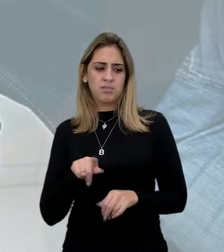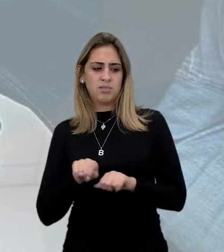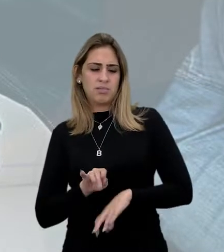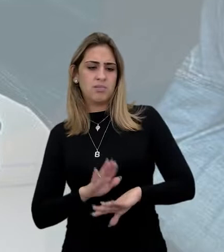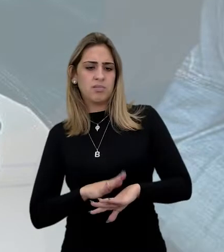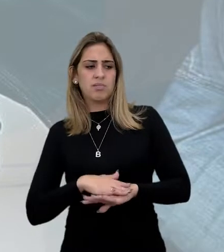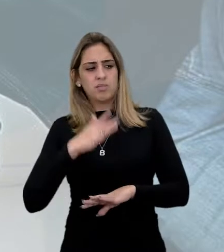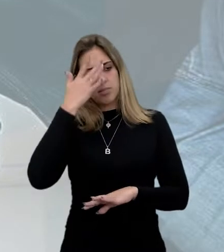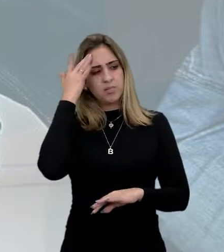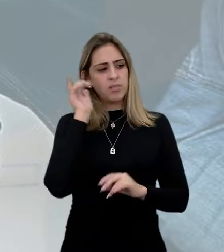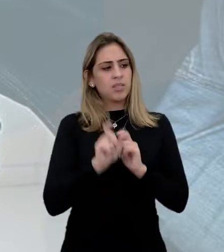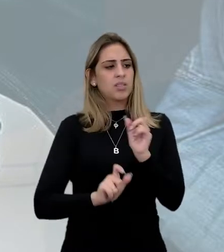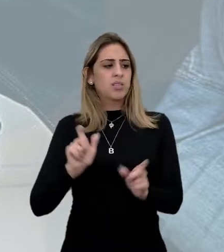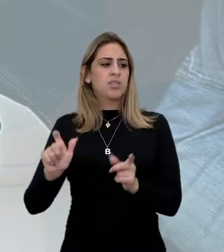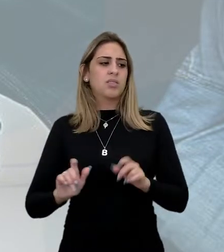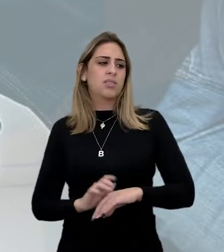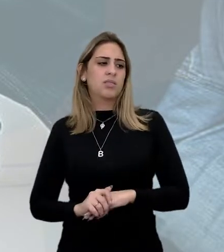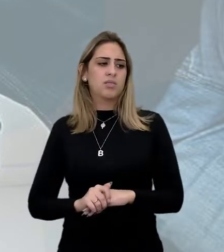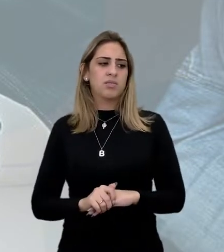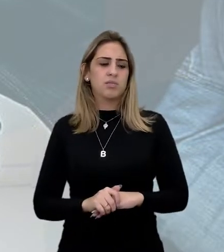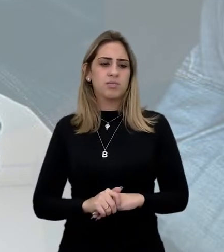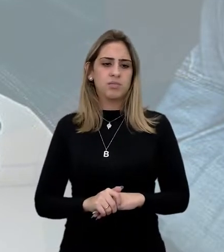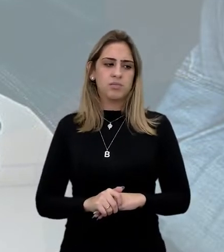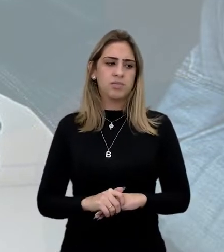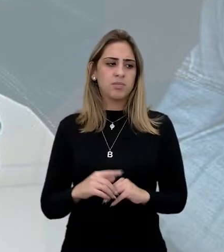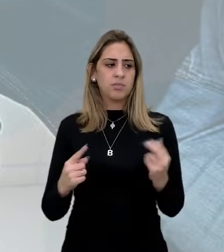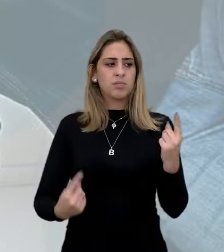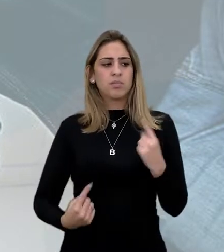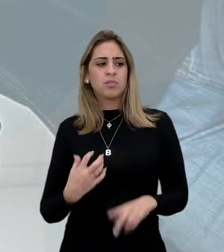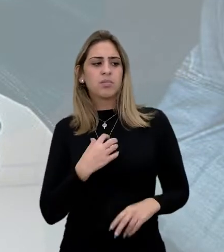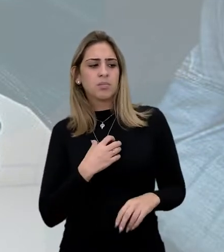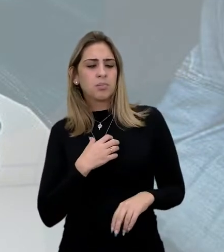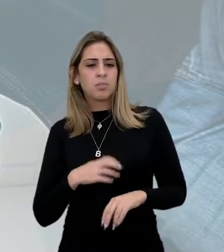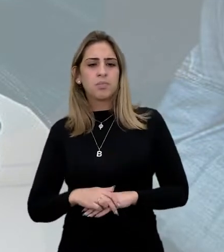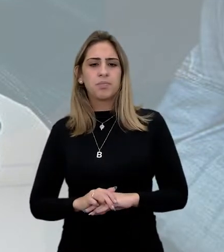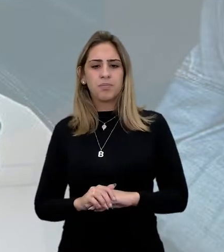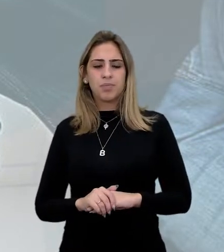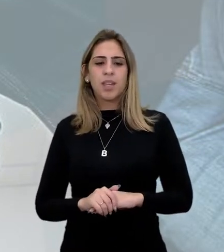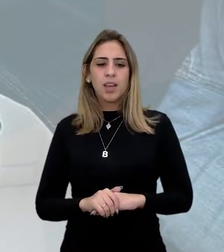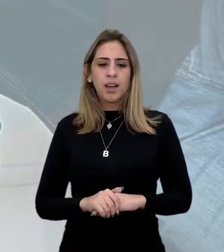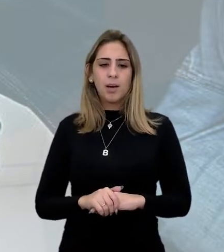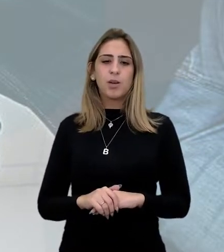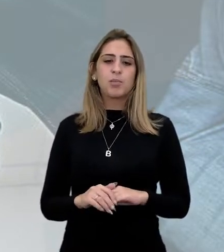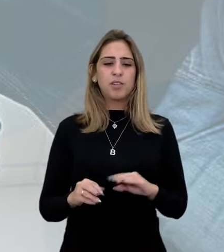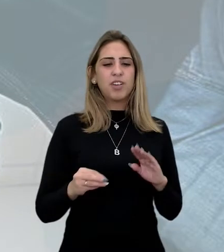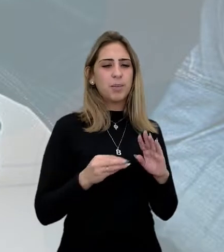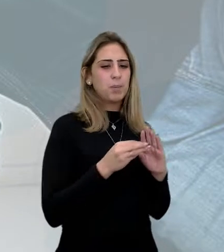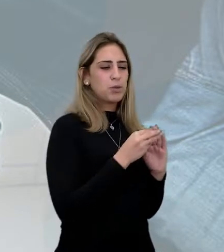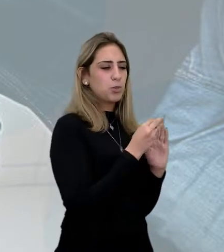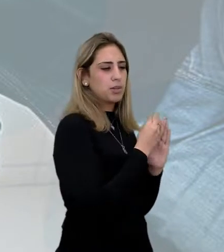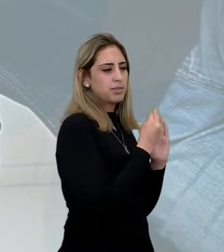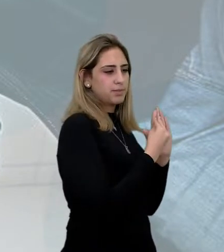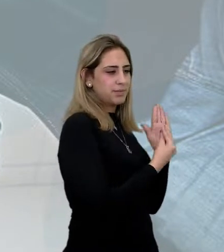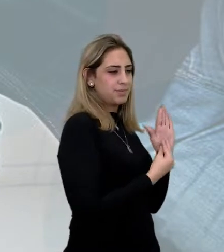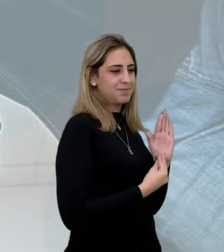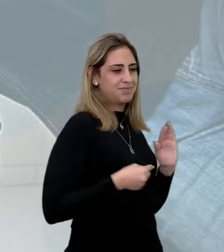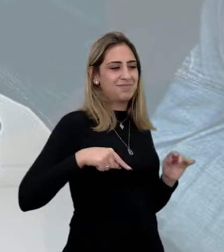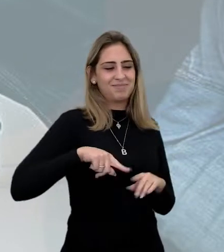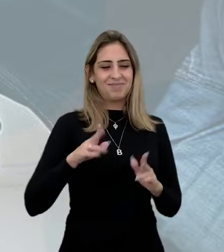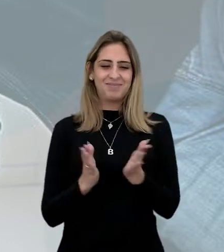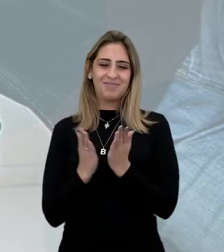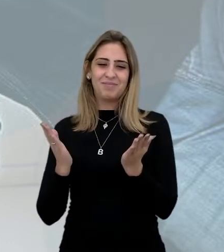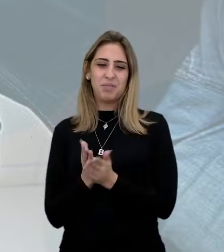das pessoas para as pessoas. Em qual sentido? Pessoas ricas formulam leis para pessoas que são